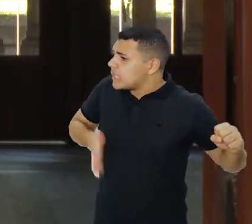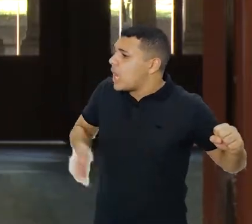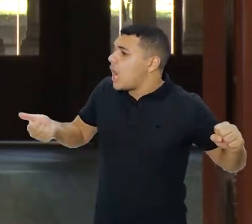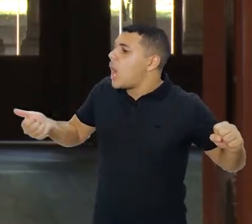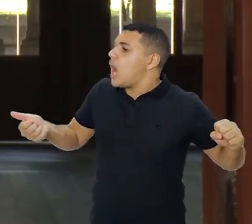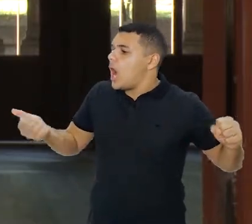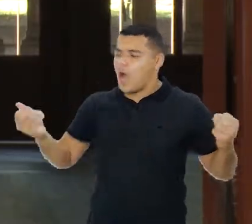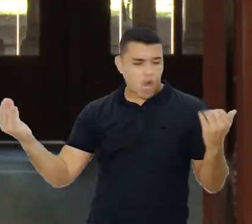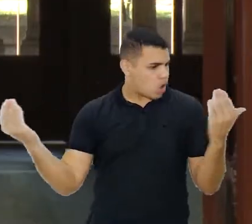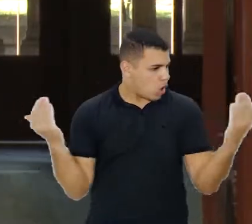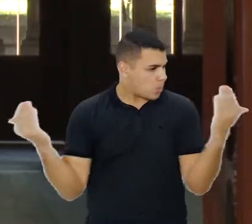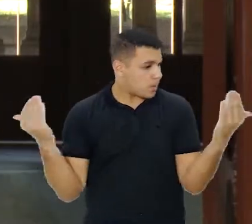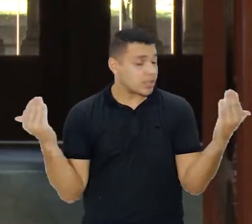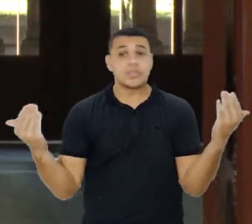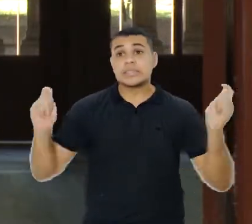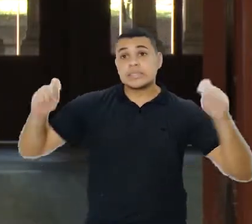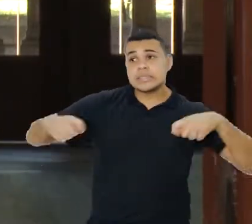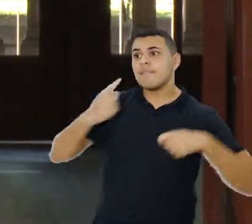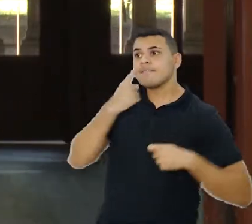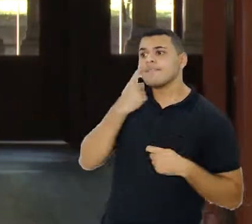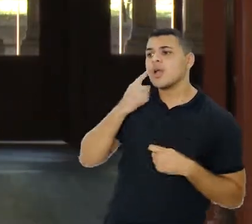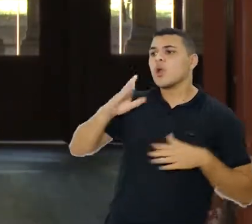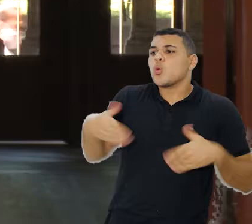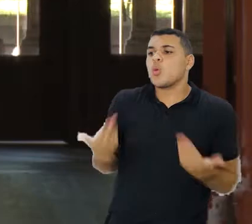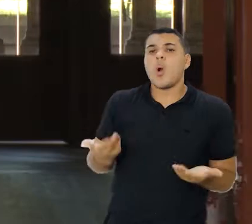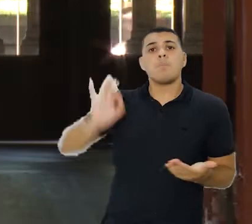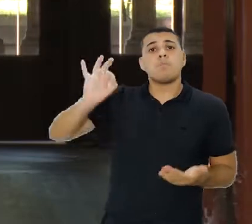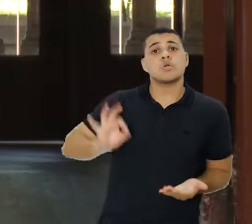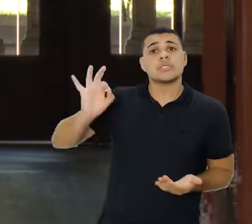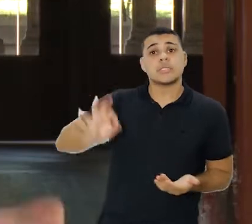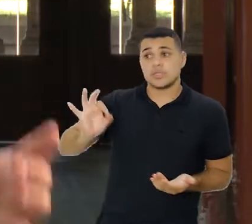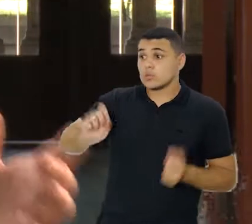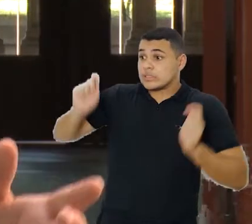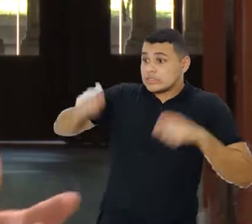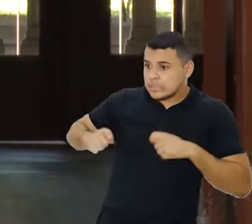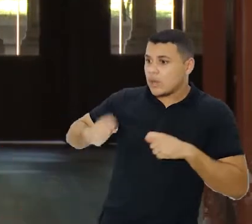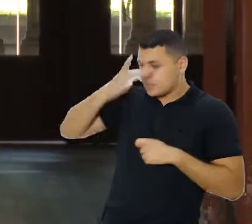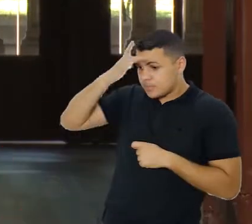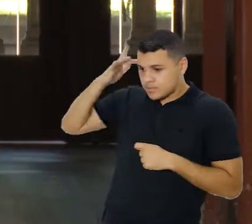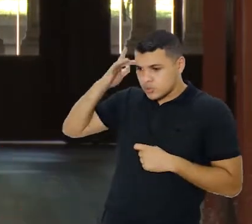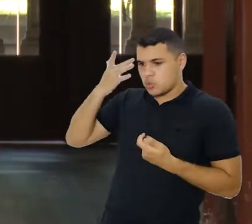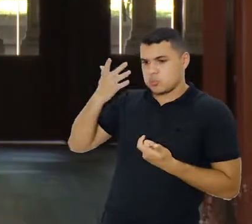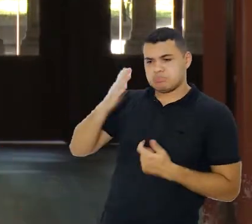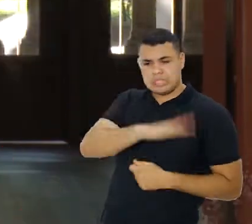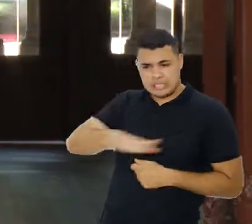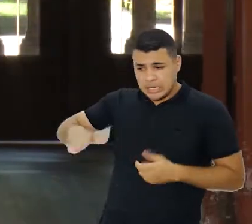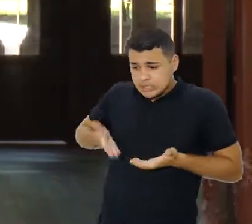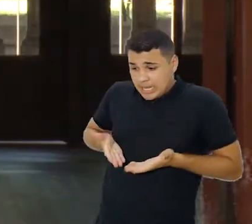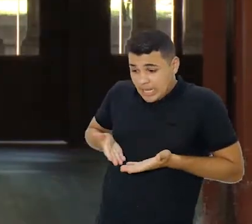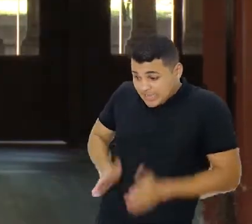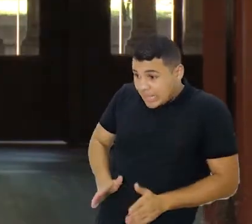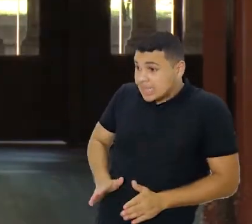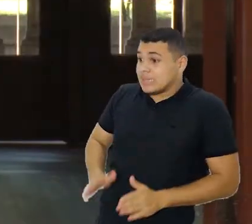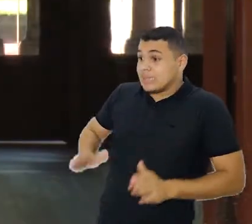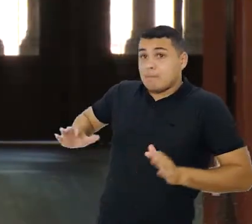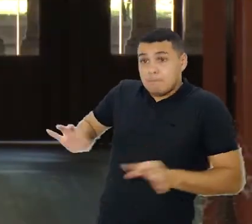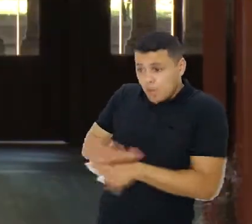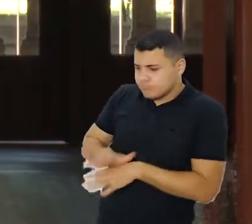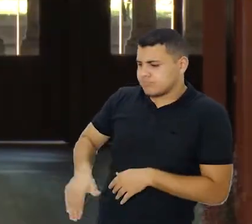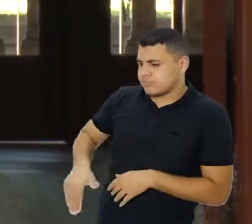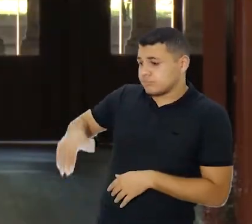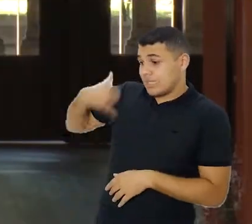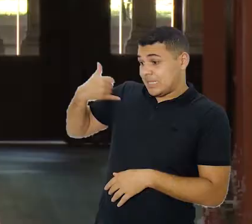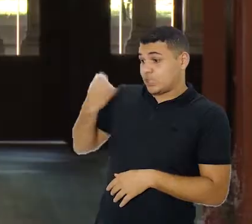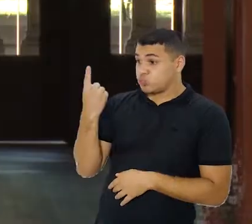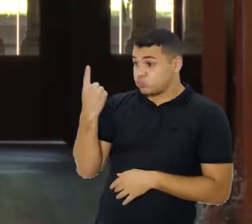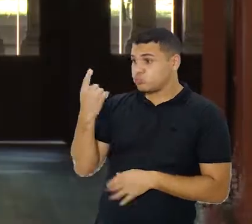estima a probabilidade ou risco de morte de uma criança nascida viva morrer antes de completar 1 ano de